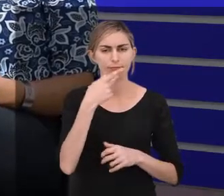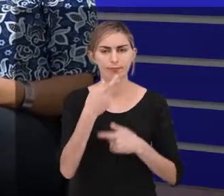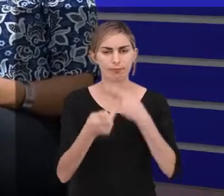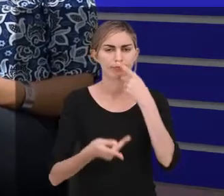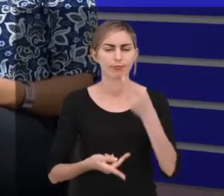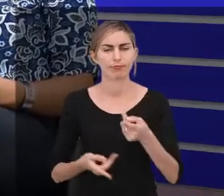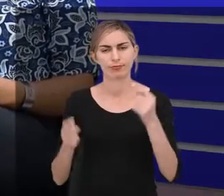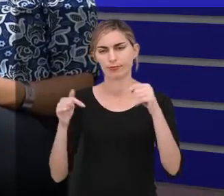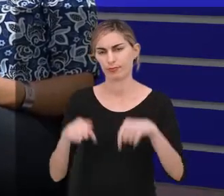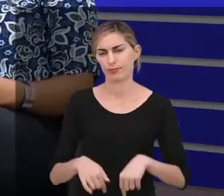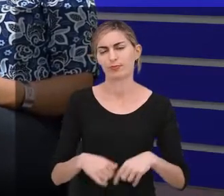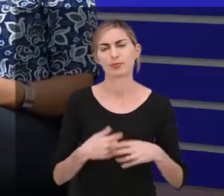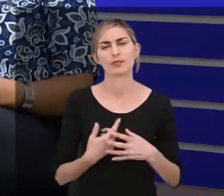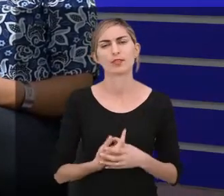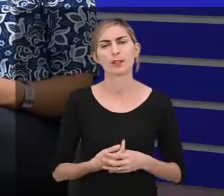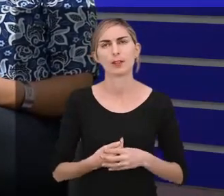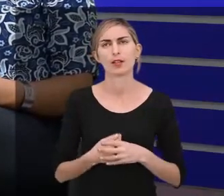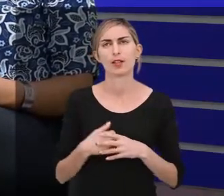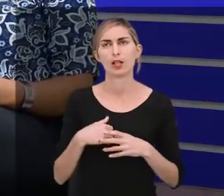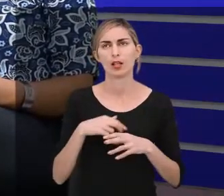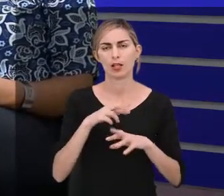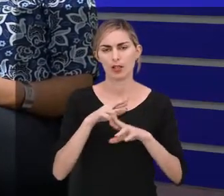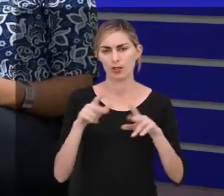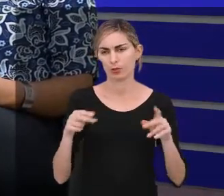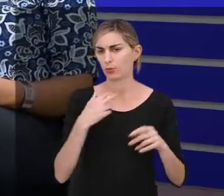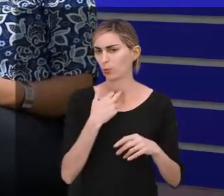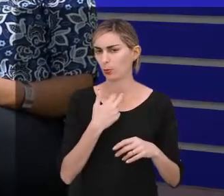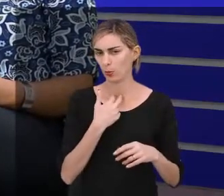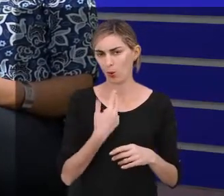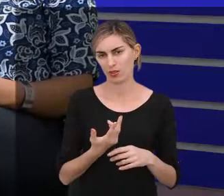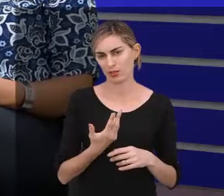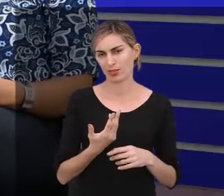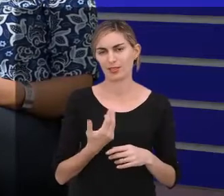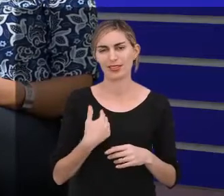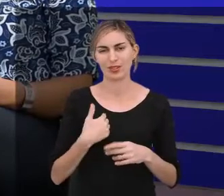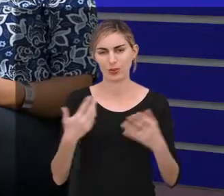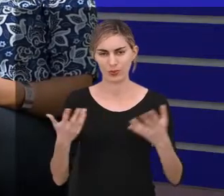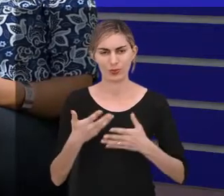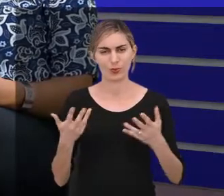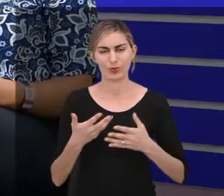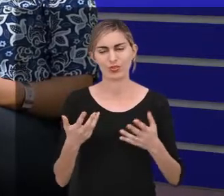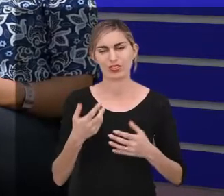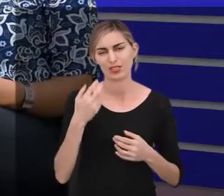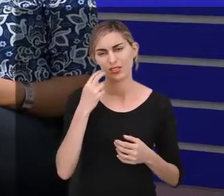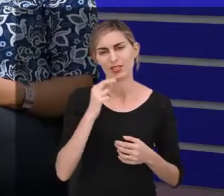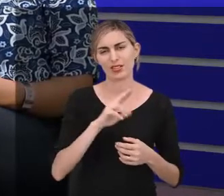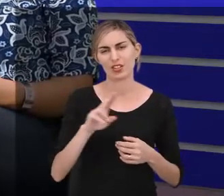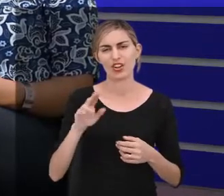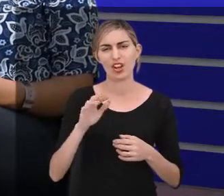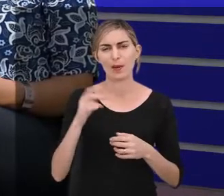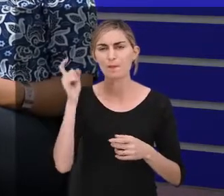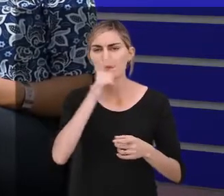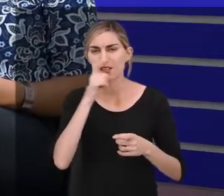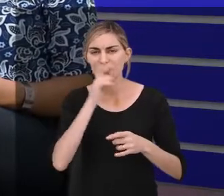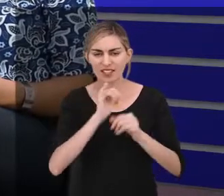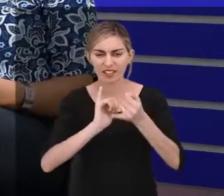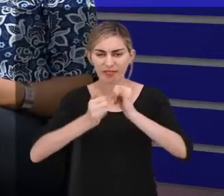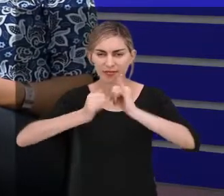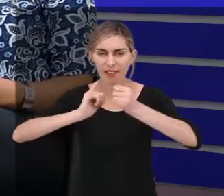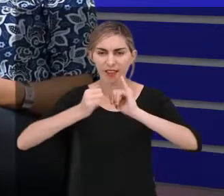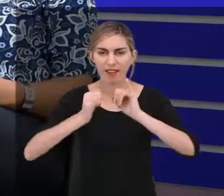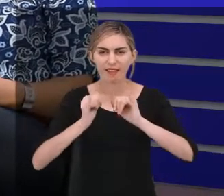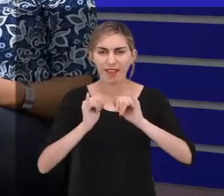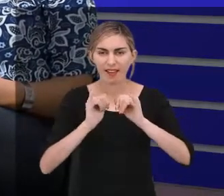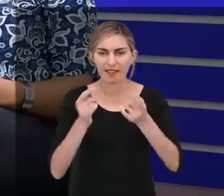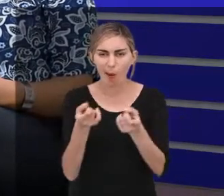aqui, já que é algo que não se pode negar, principalmente no cenário político, são as fake news. As